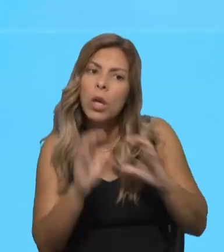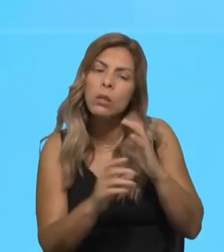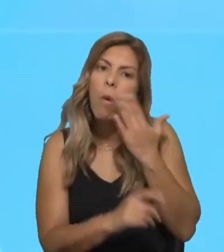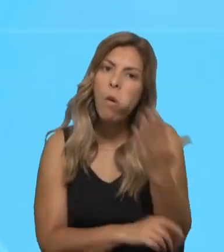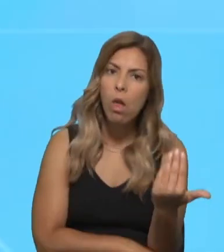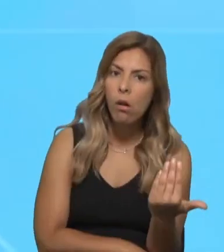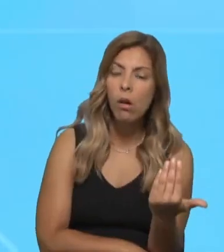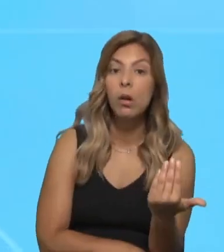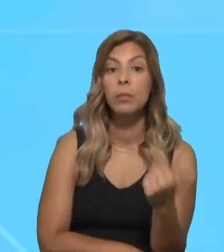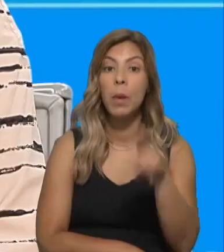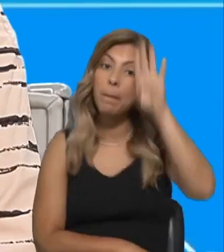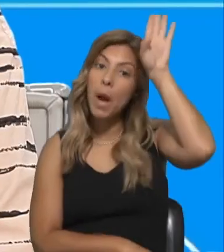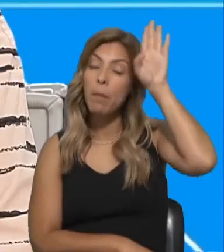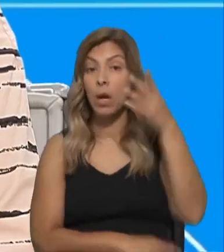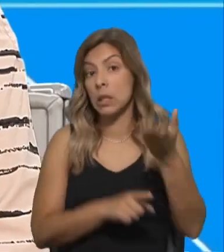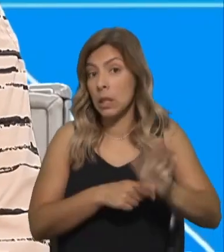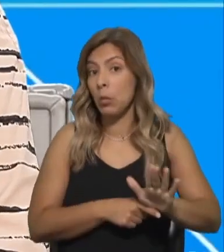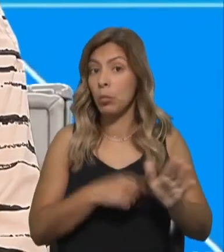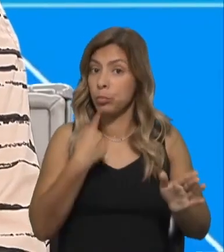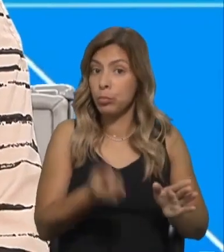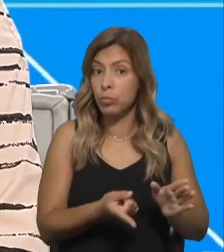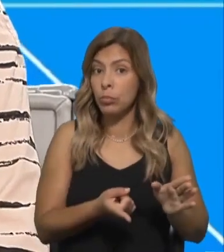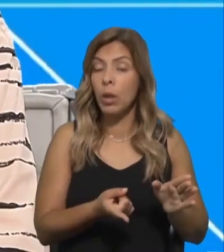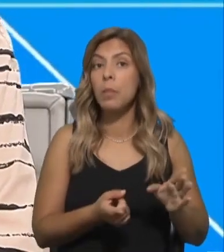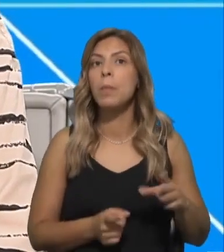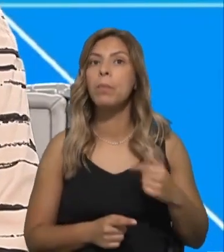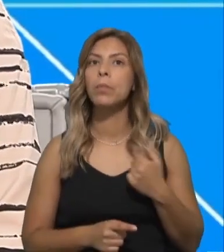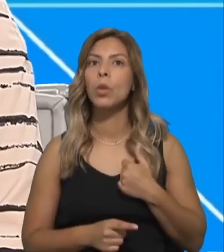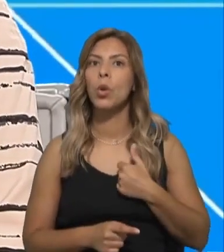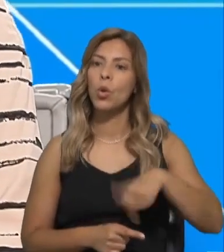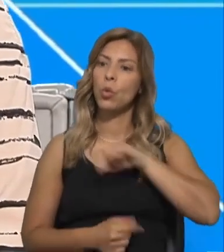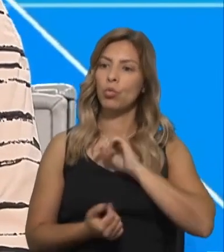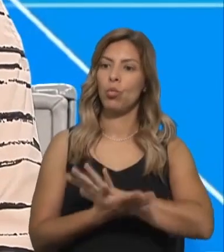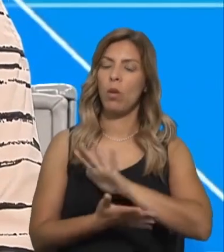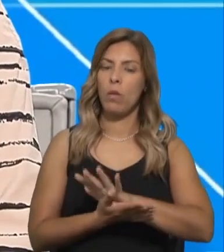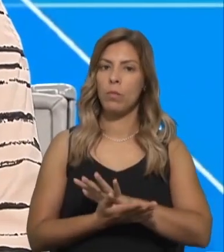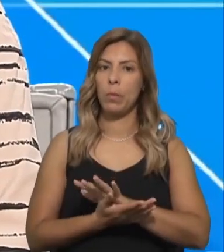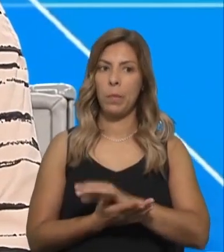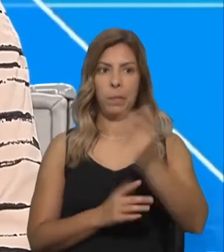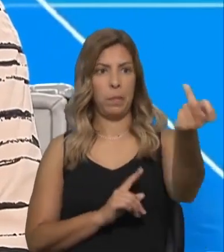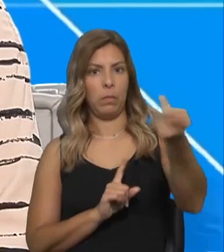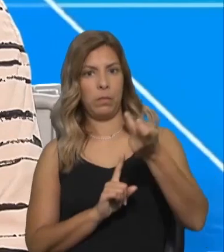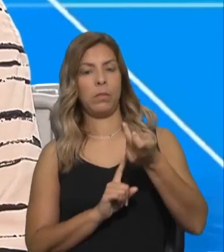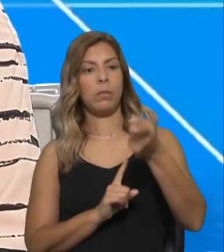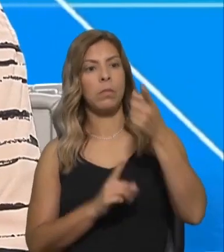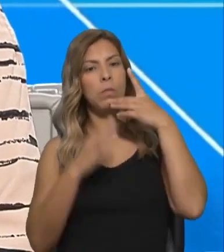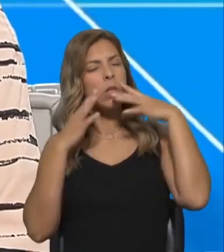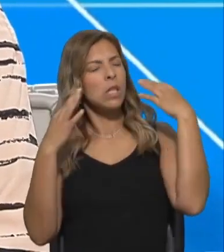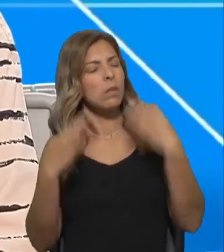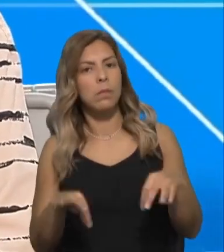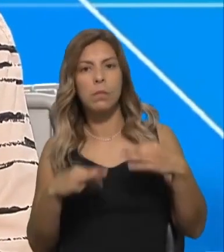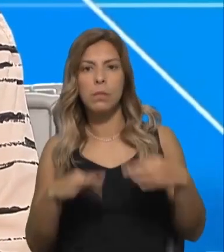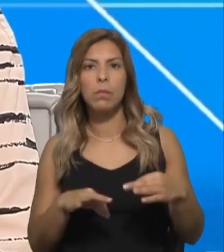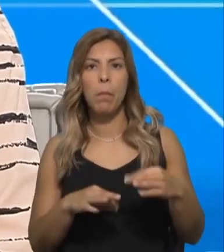creio que o Papa dá esse exemplo, porque eu acho que ele desarmou um bocado quando apareceu, pela sua simplicidade e ao mesmo